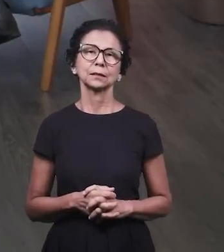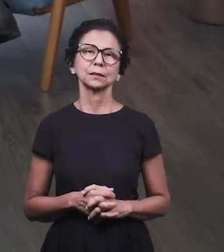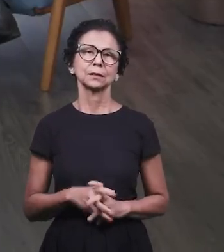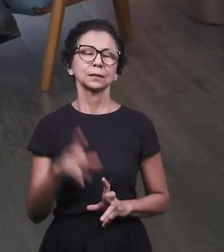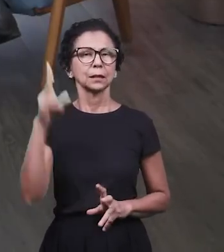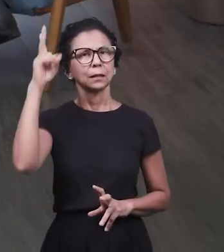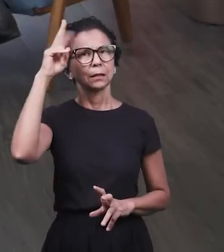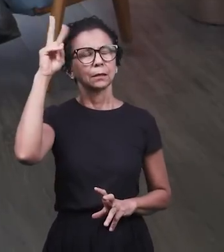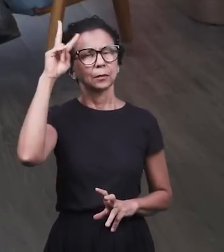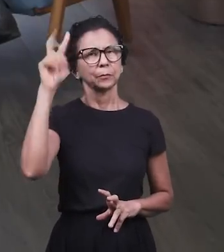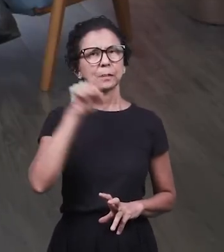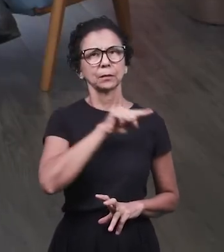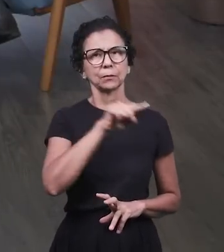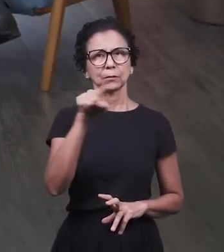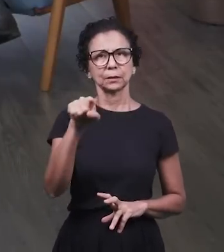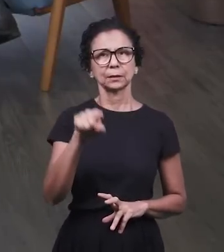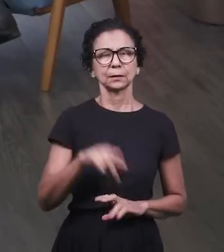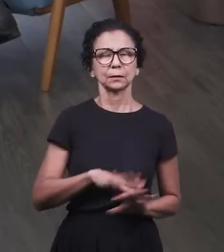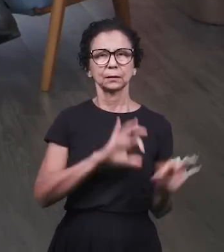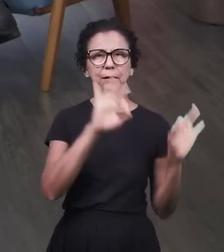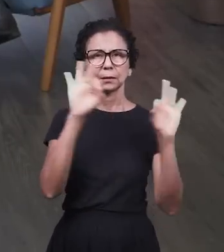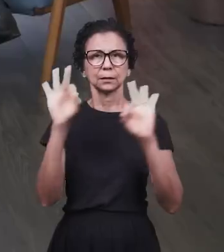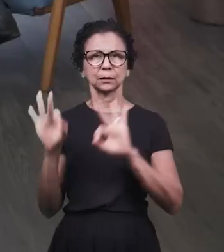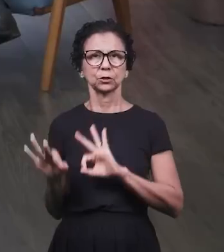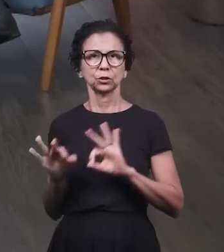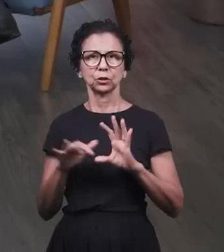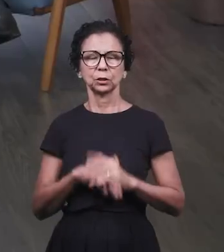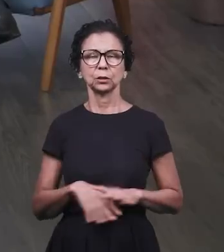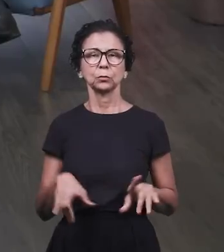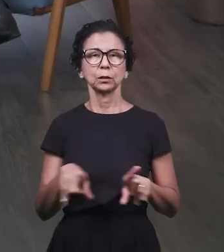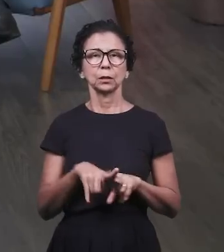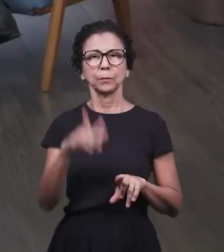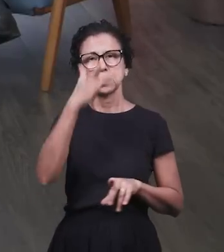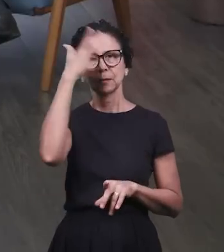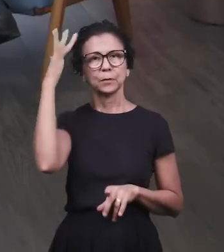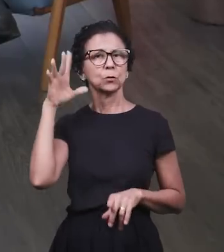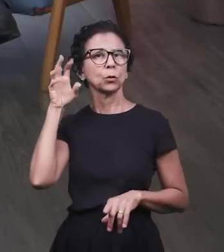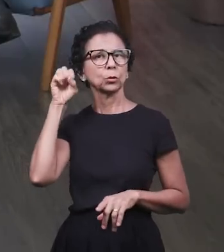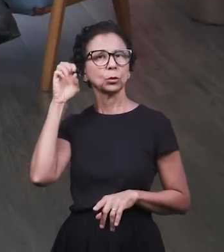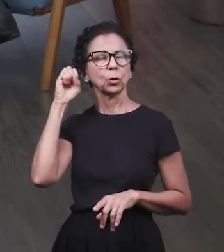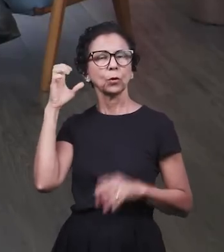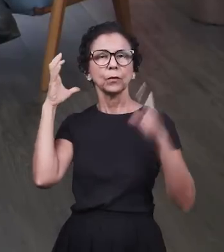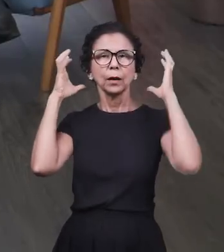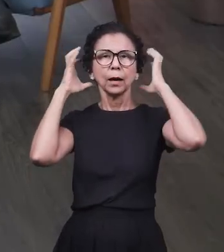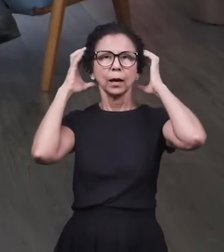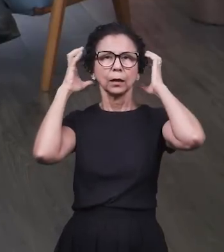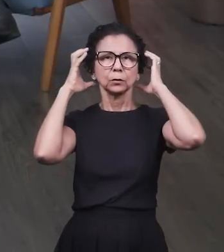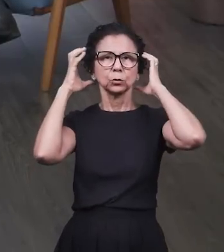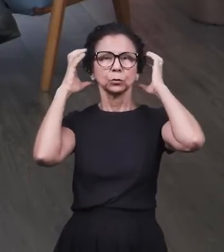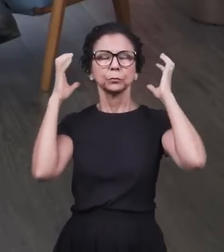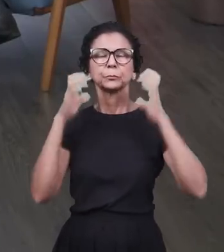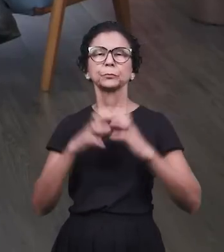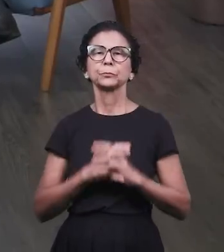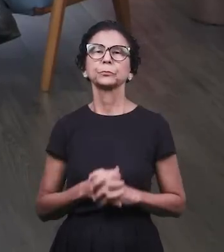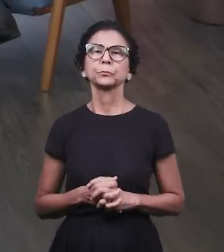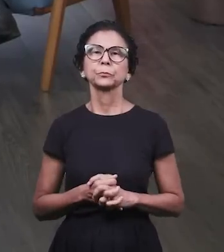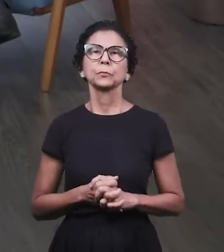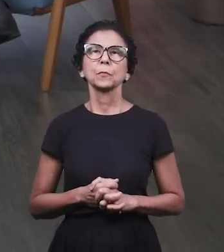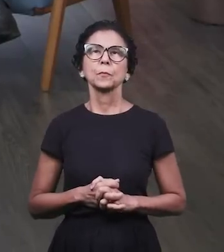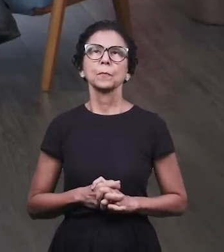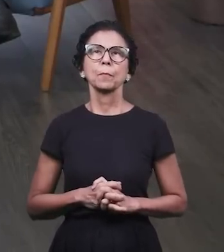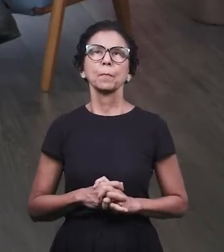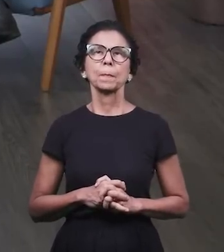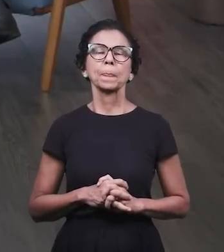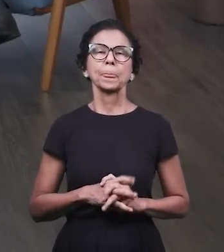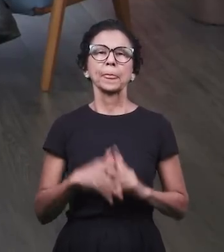apenas lembrar a você que está nos ouvindo pela rádio, né, ou pelo veículo rádio. Esse programa